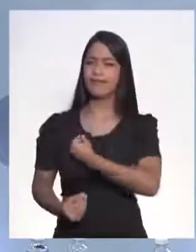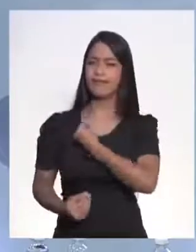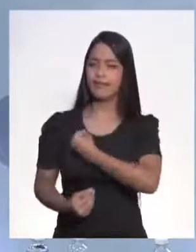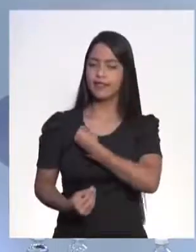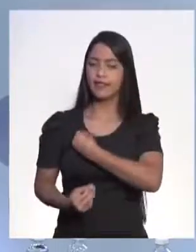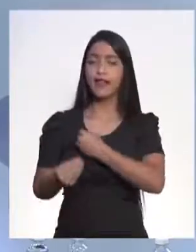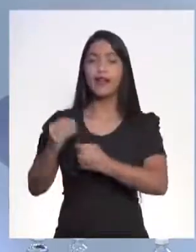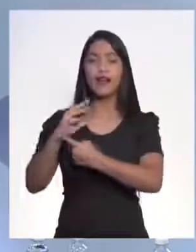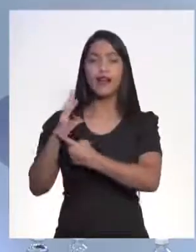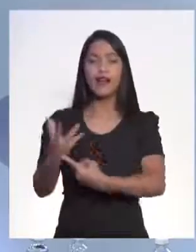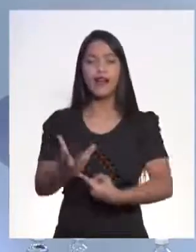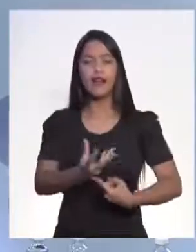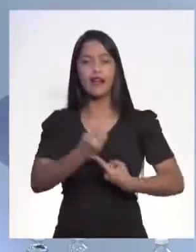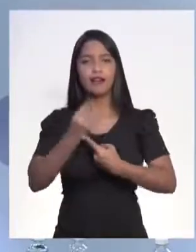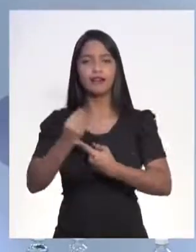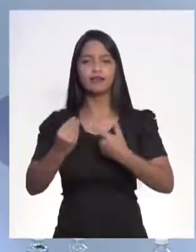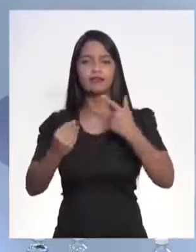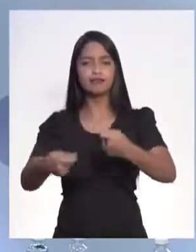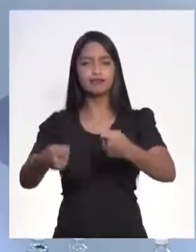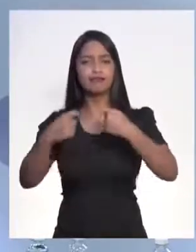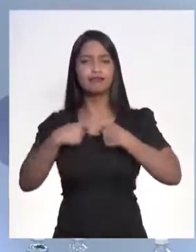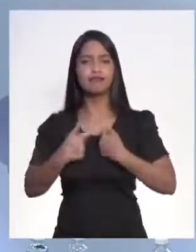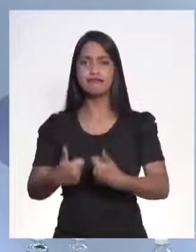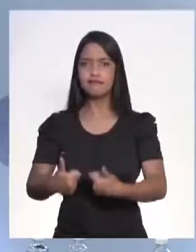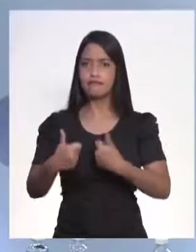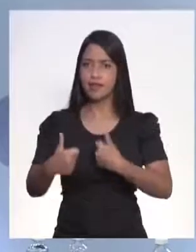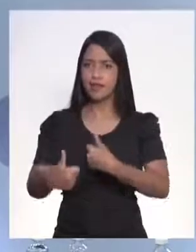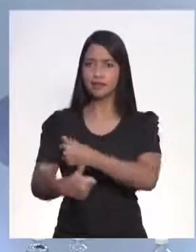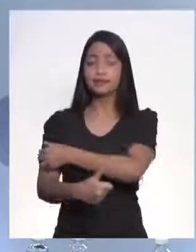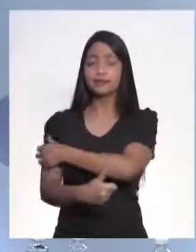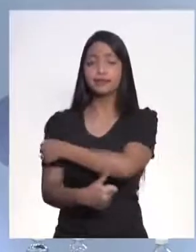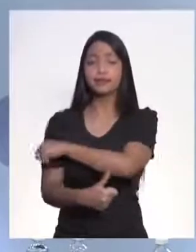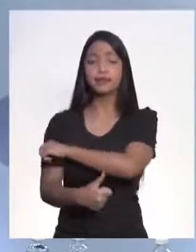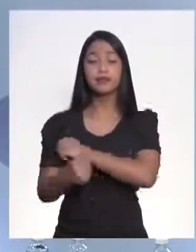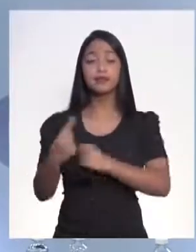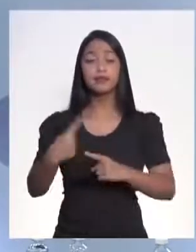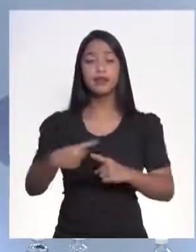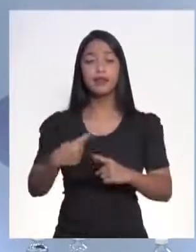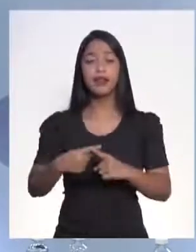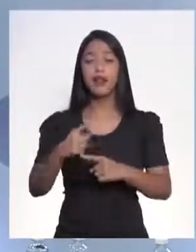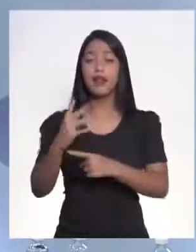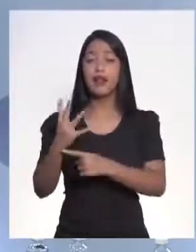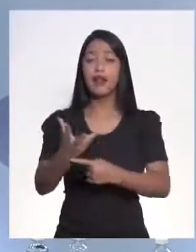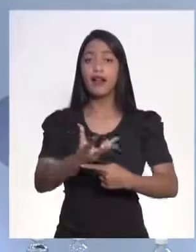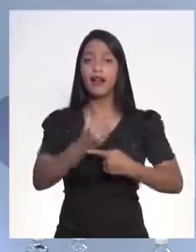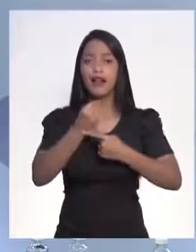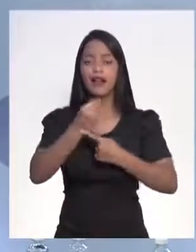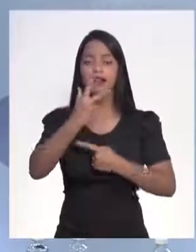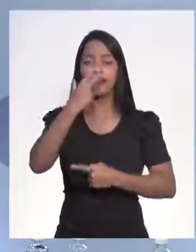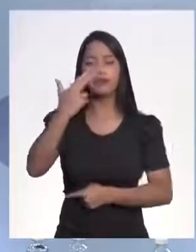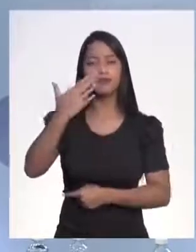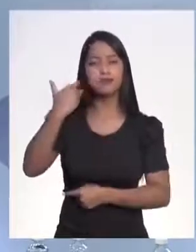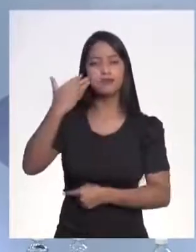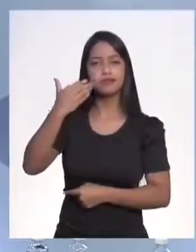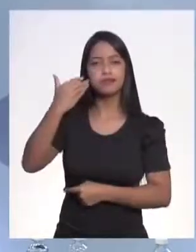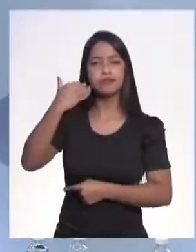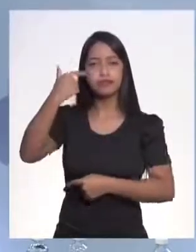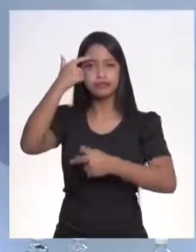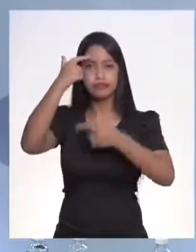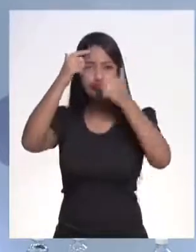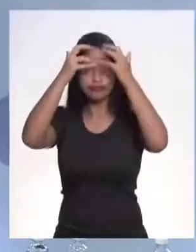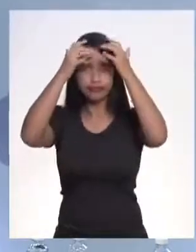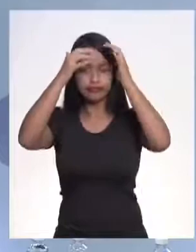nos enche quando elas nos preenche e nos faz bem eu ela alimenta aquela parte subjetiva Não é Dani a comida